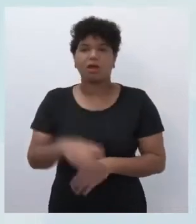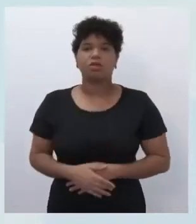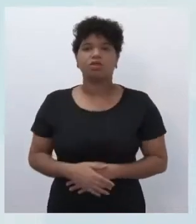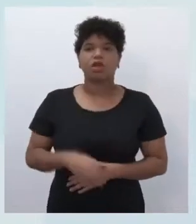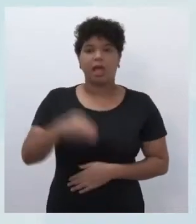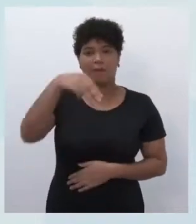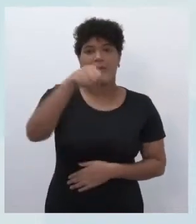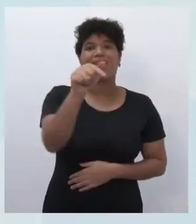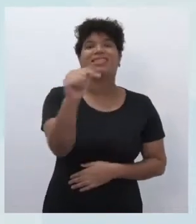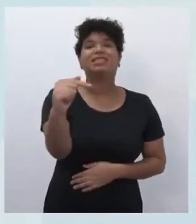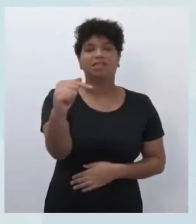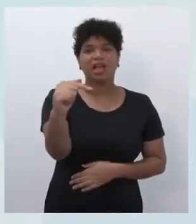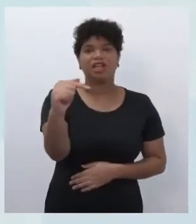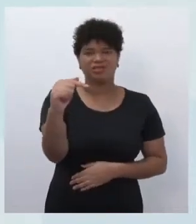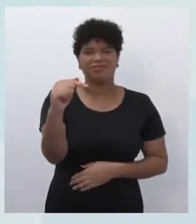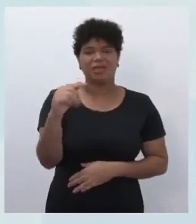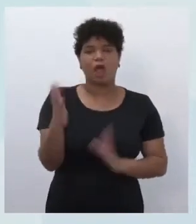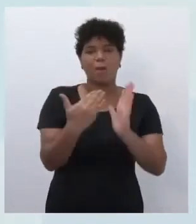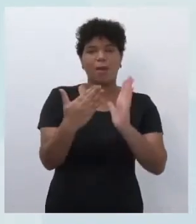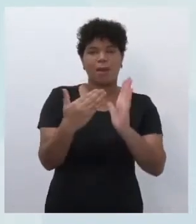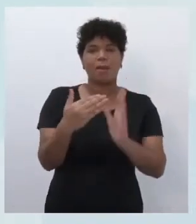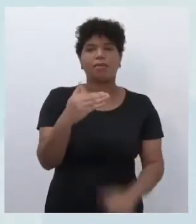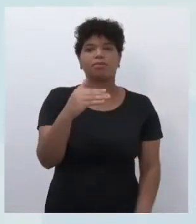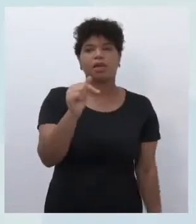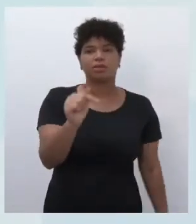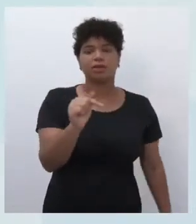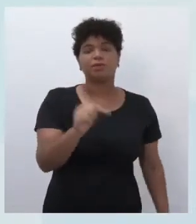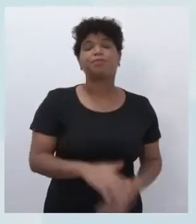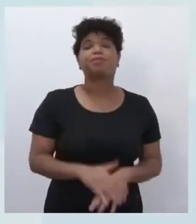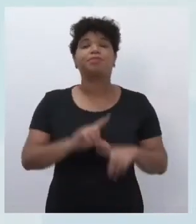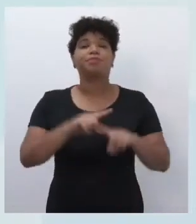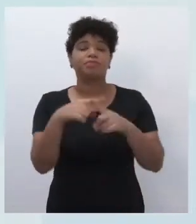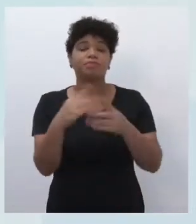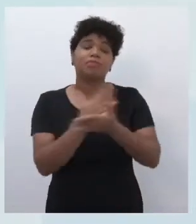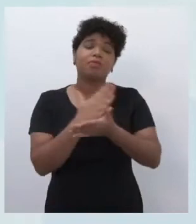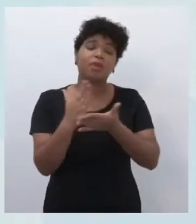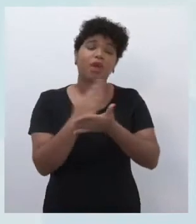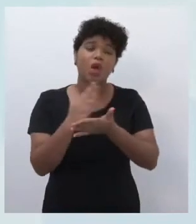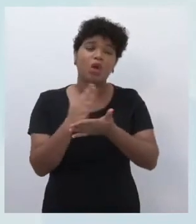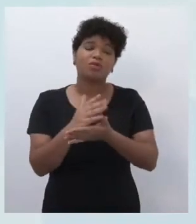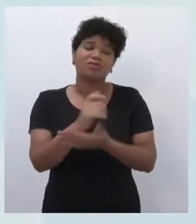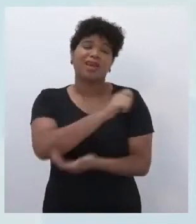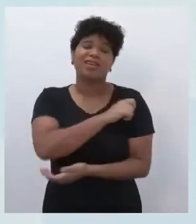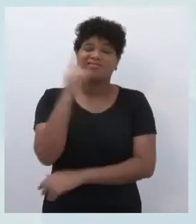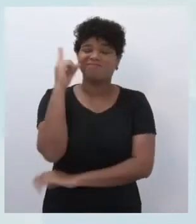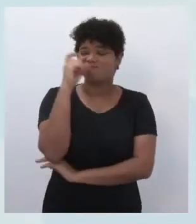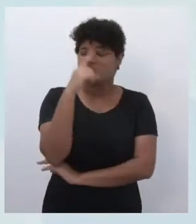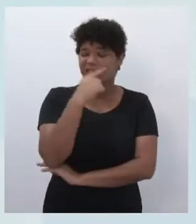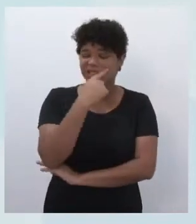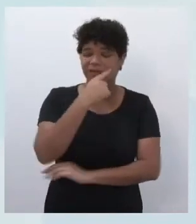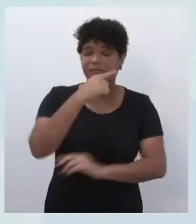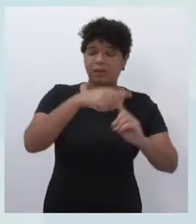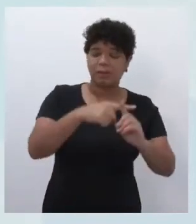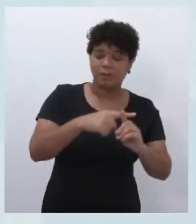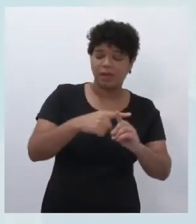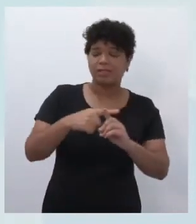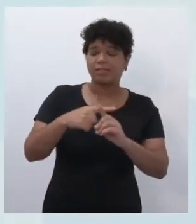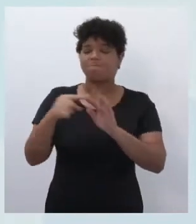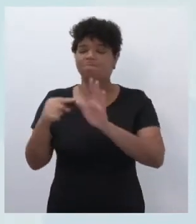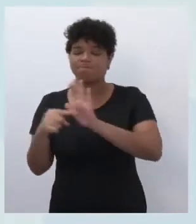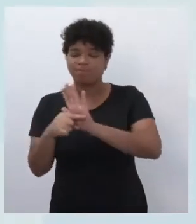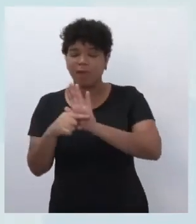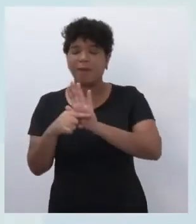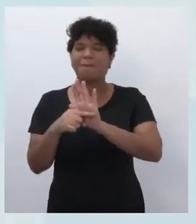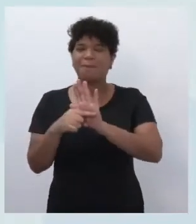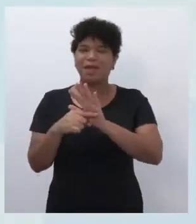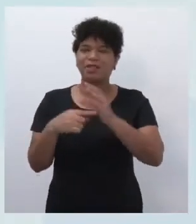No entanto, as crianças apresentaram uma enorme dificuldade com as operações de adição e subtração. E aí,